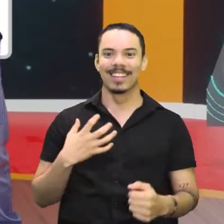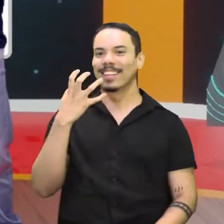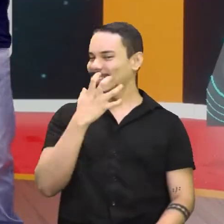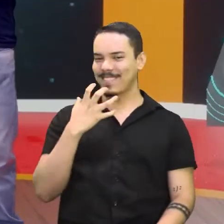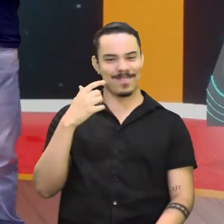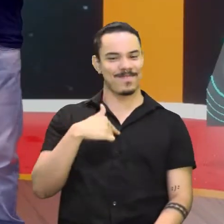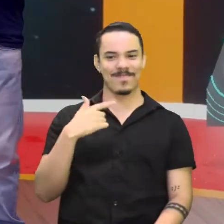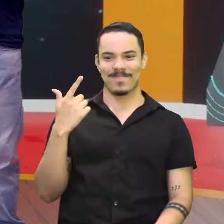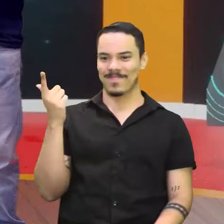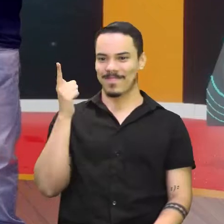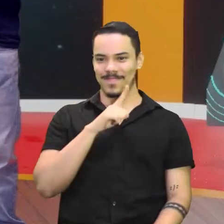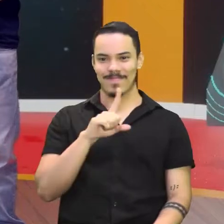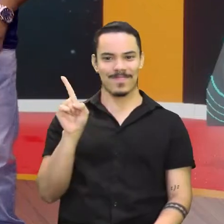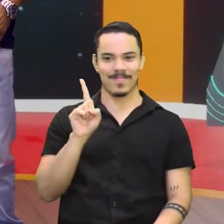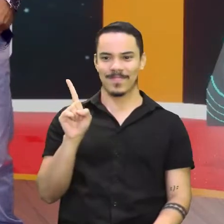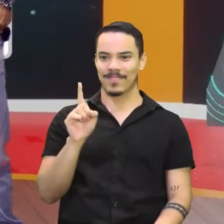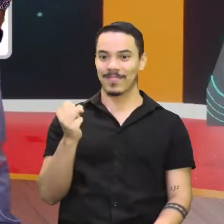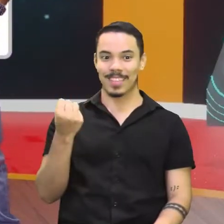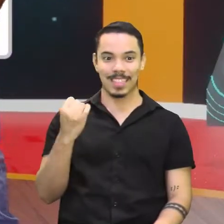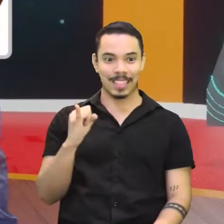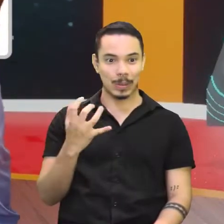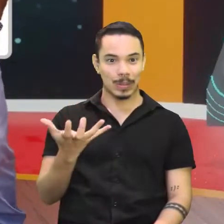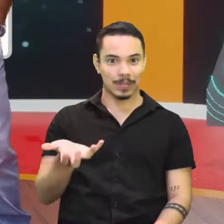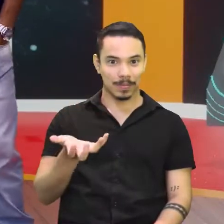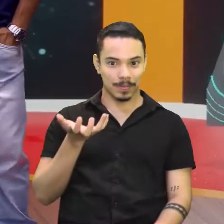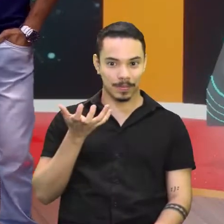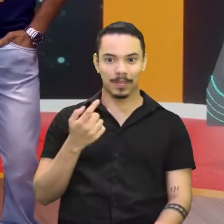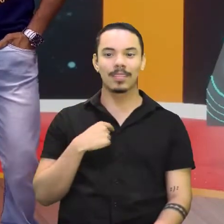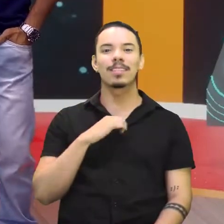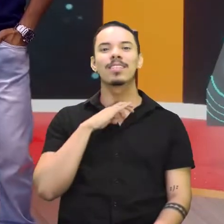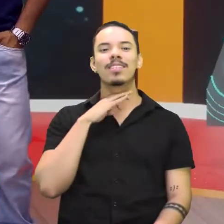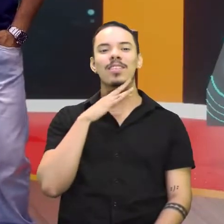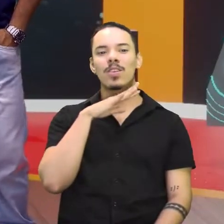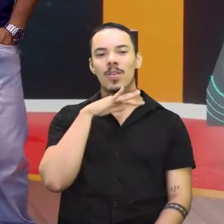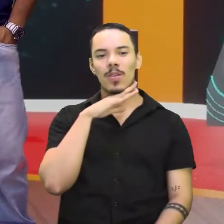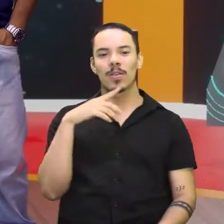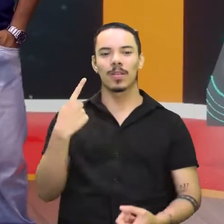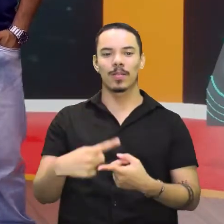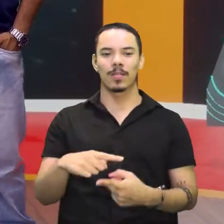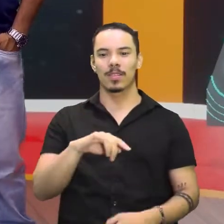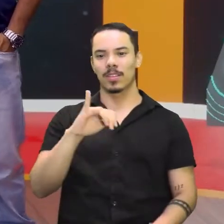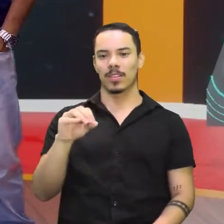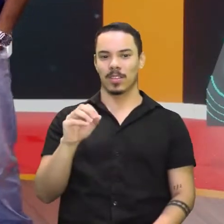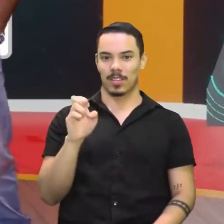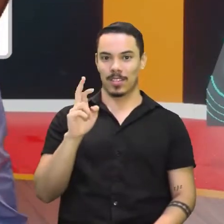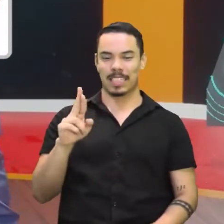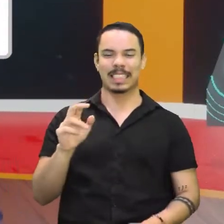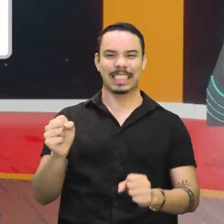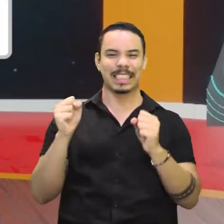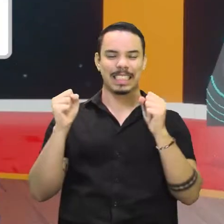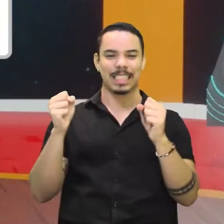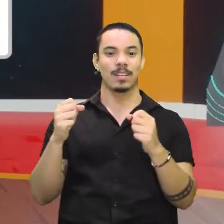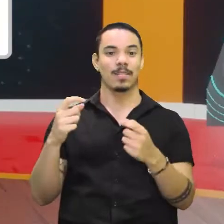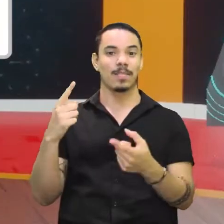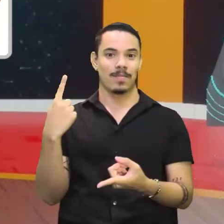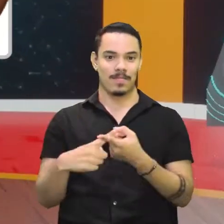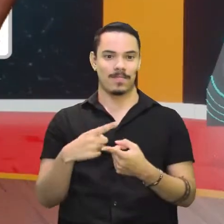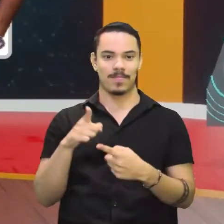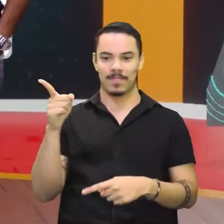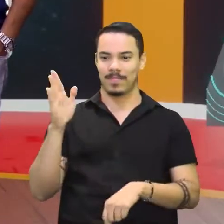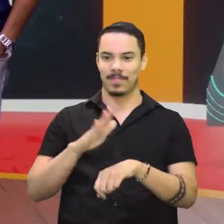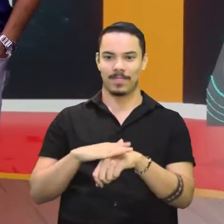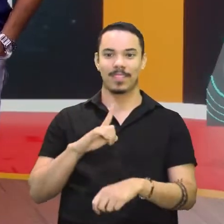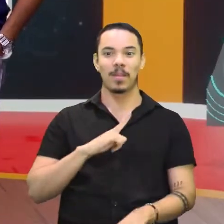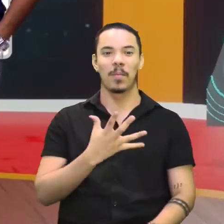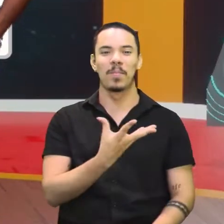conseguir cantar hoje, nem se eu quisesse. Tá rouco. É muito joé, o professor Maurício tá acompanhando. É assim, gente, o professor Maurício, primeiro que ele tem um monte de filho,